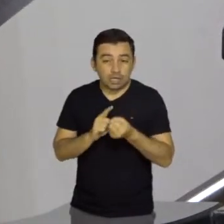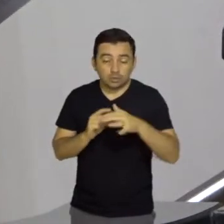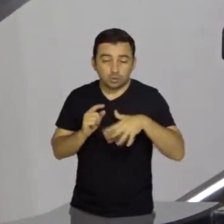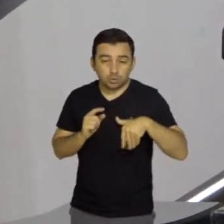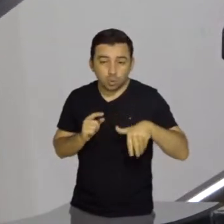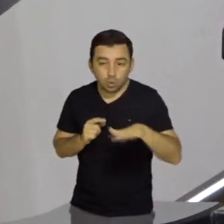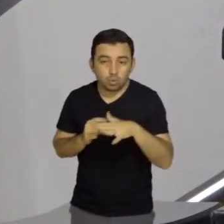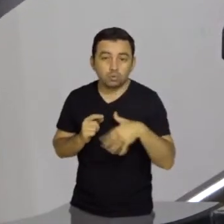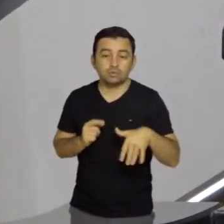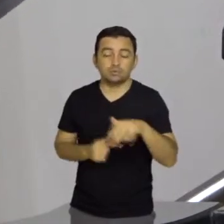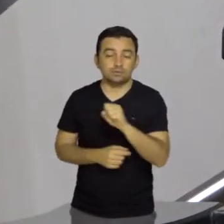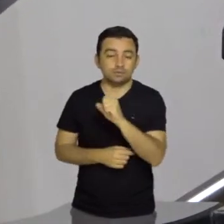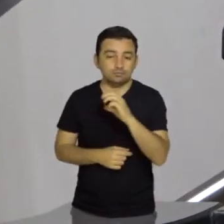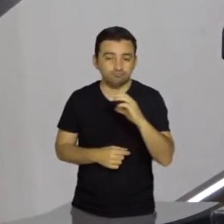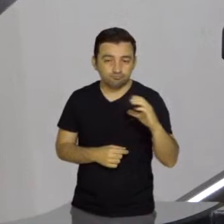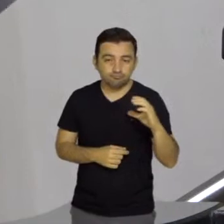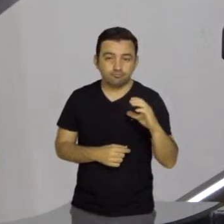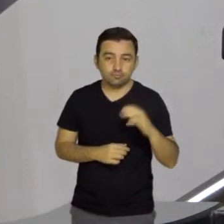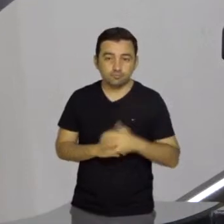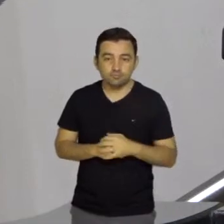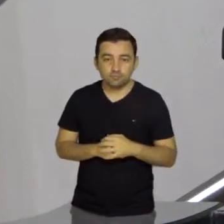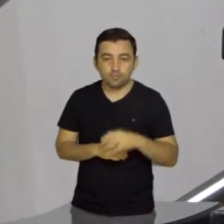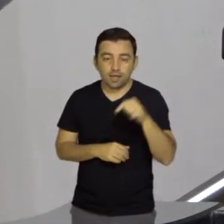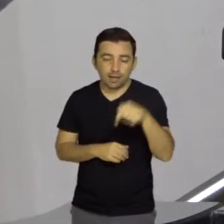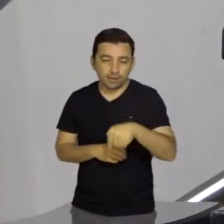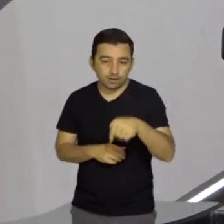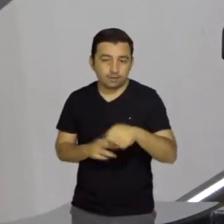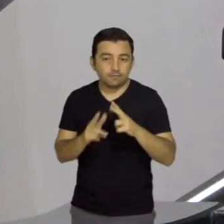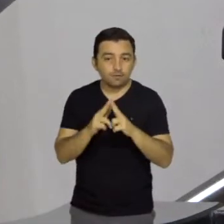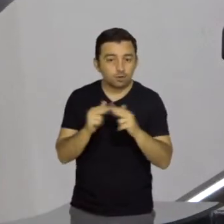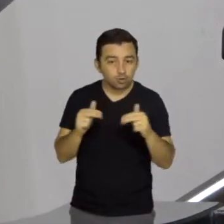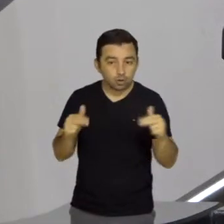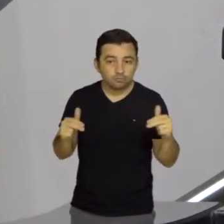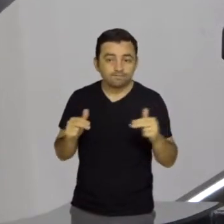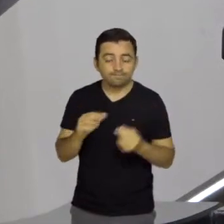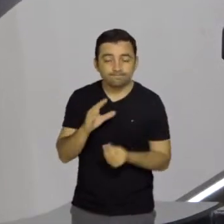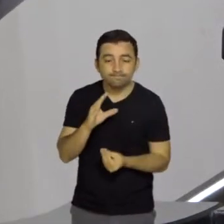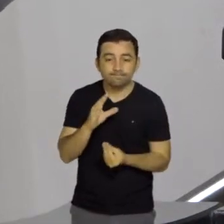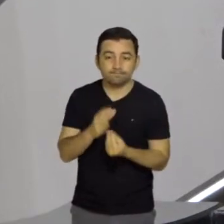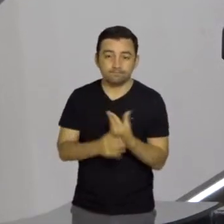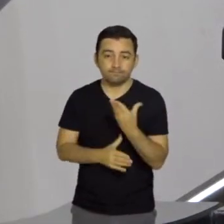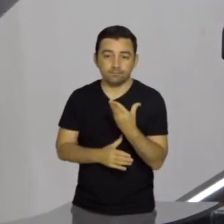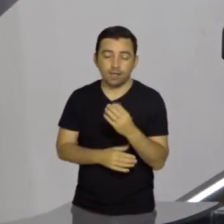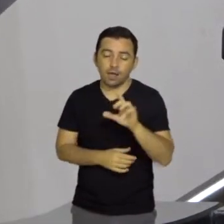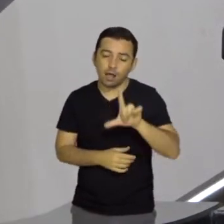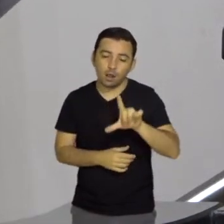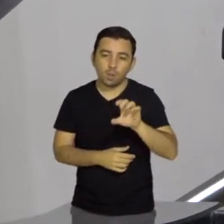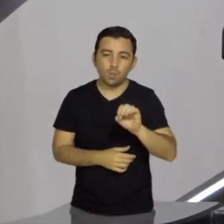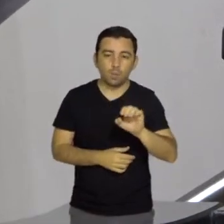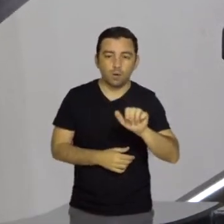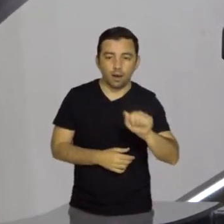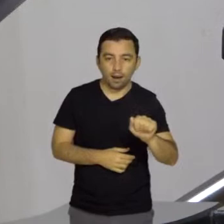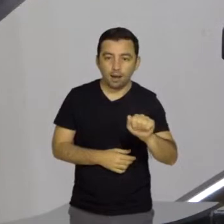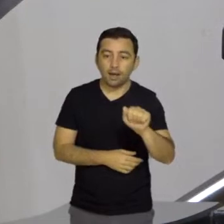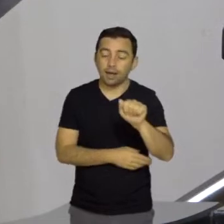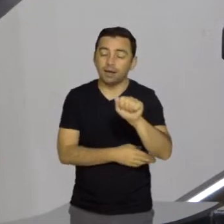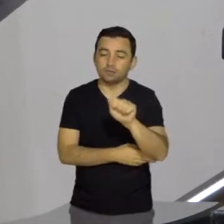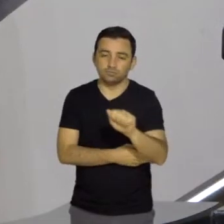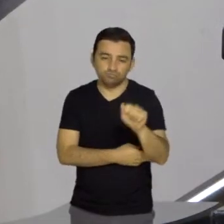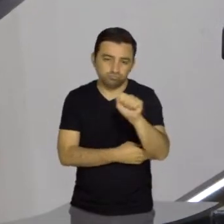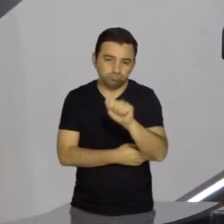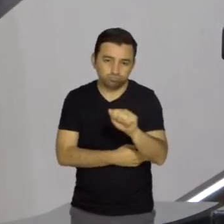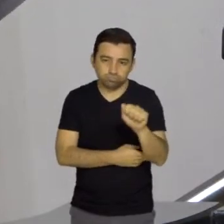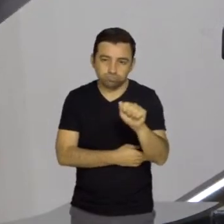catarinense. E em Florianópolis foi criada a DUA, que é uma associação